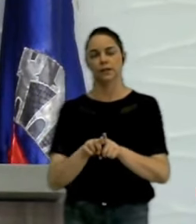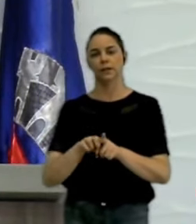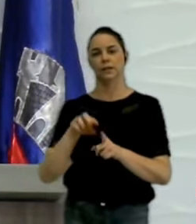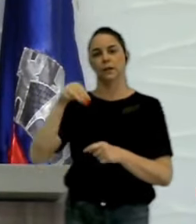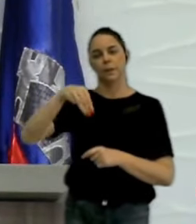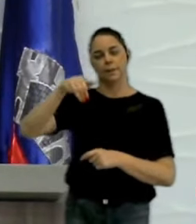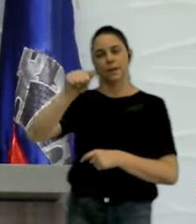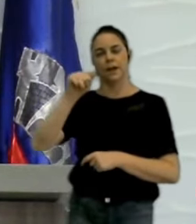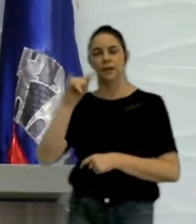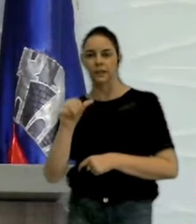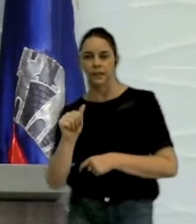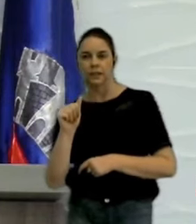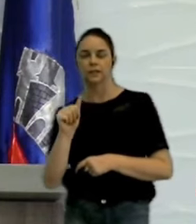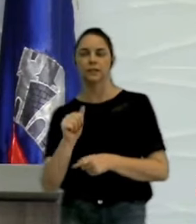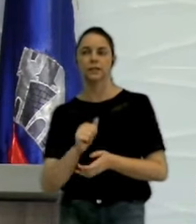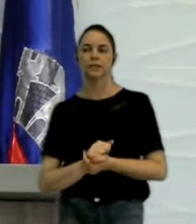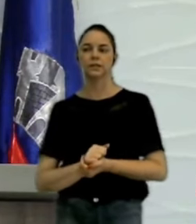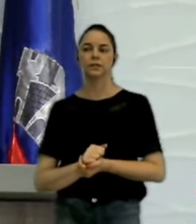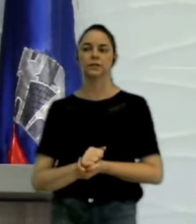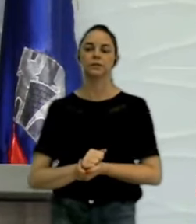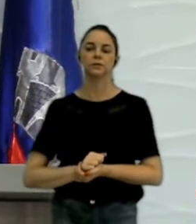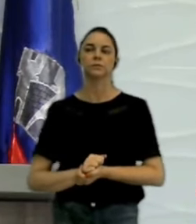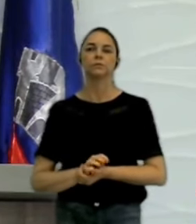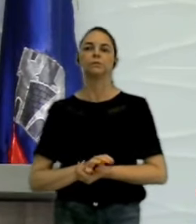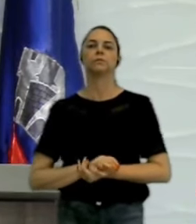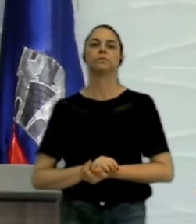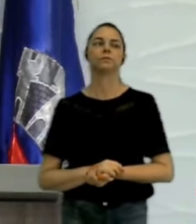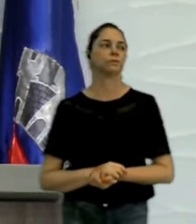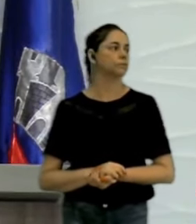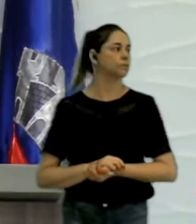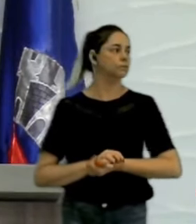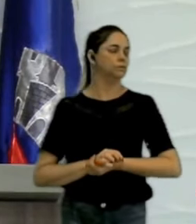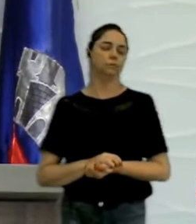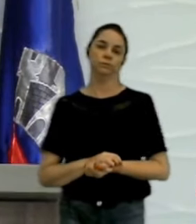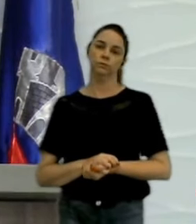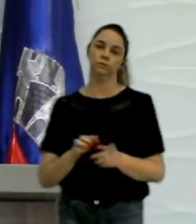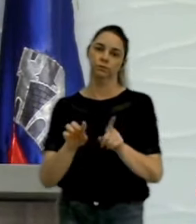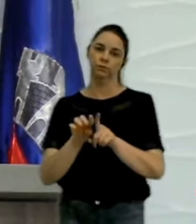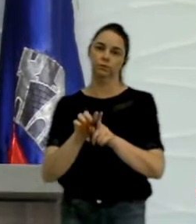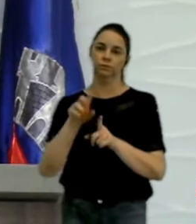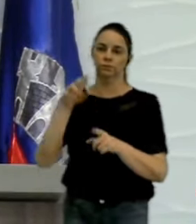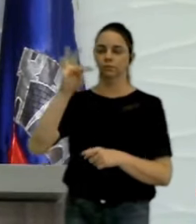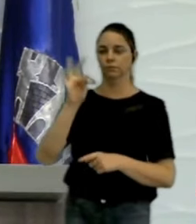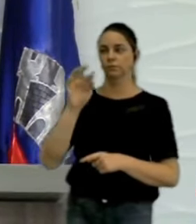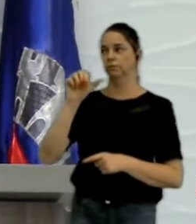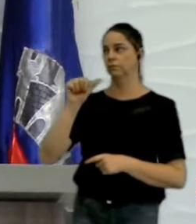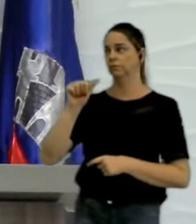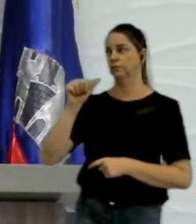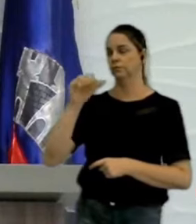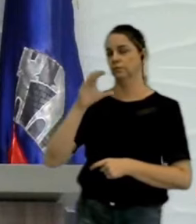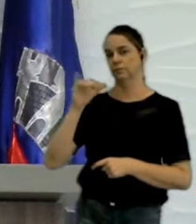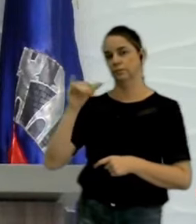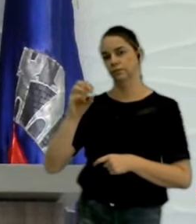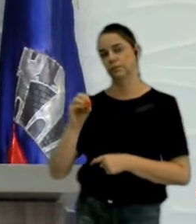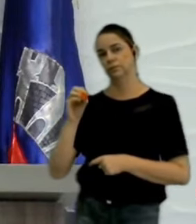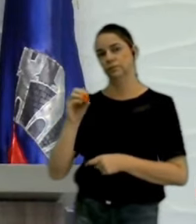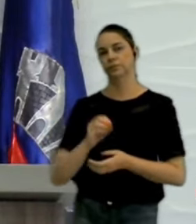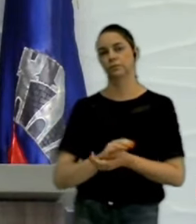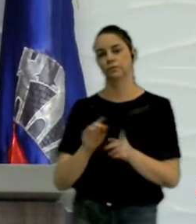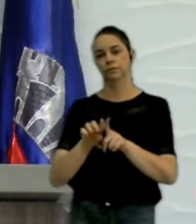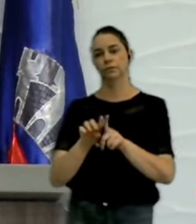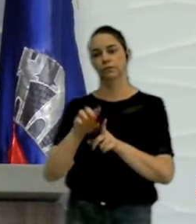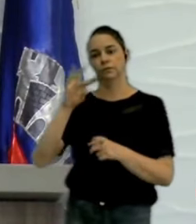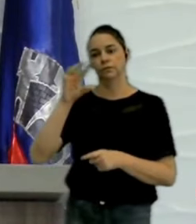Maia Aparecida, que trabalha lá em Zé Rico, está de resguardo. A Dácio Mâncio. Paulo Valença, né? Paulinho